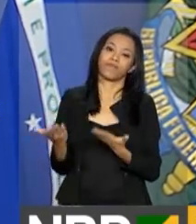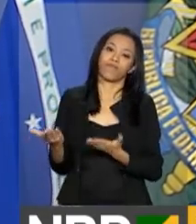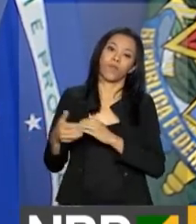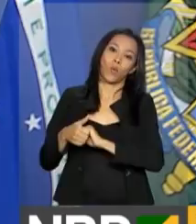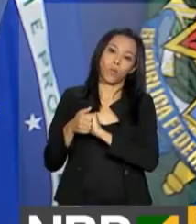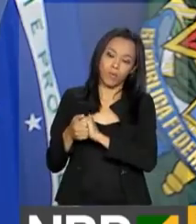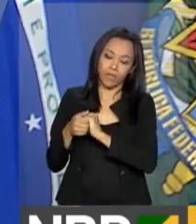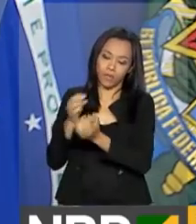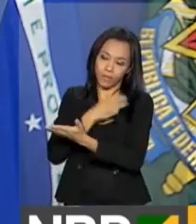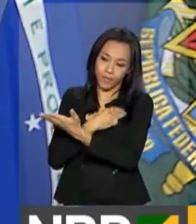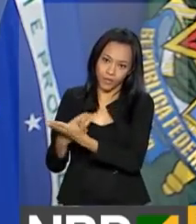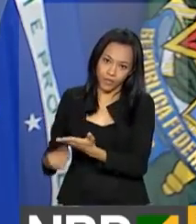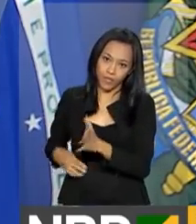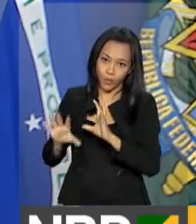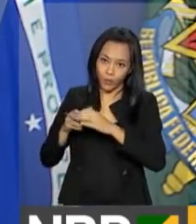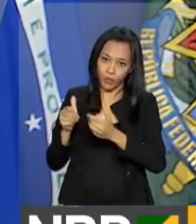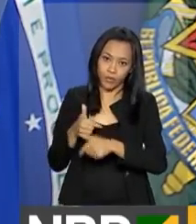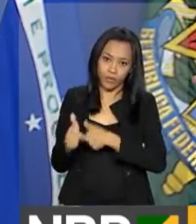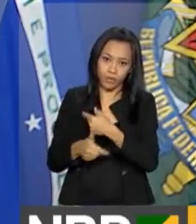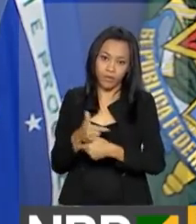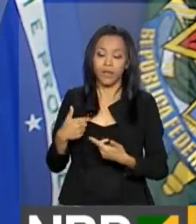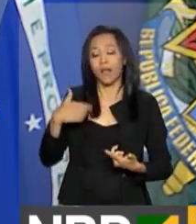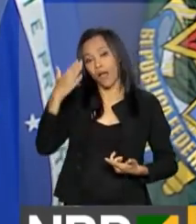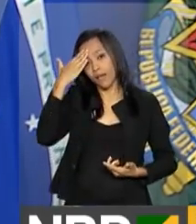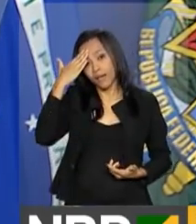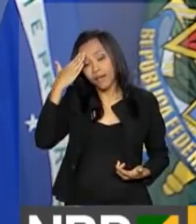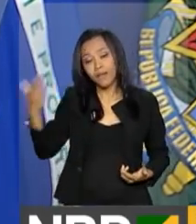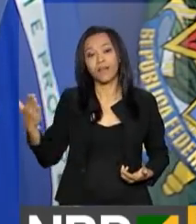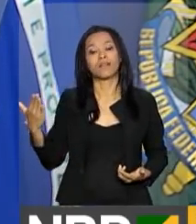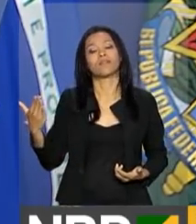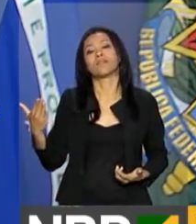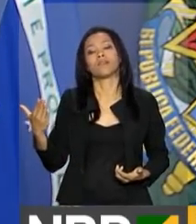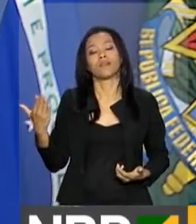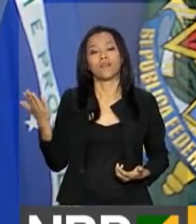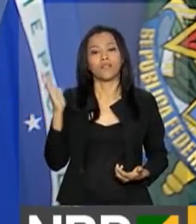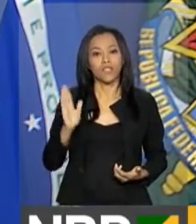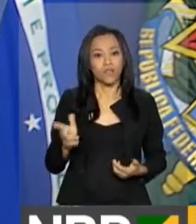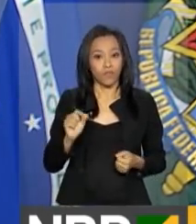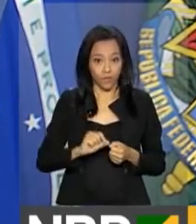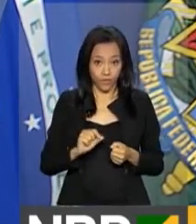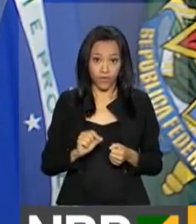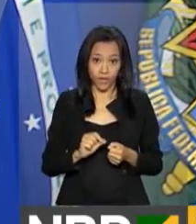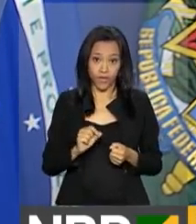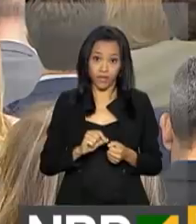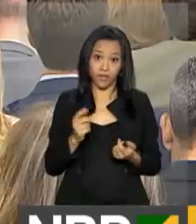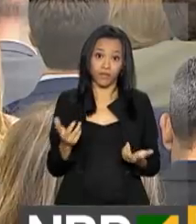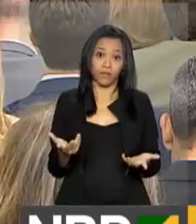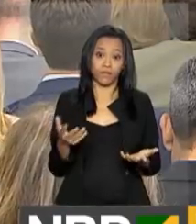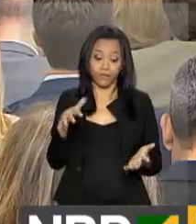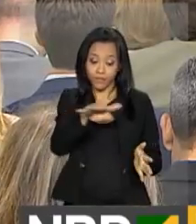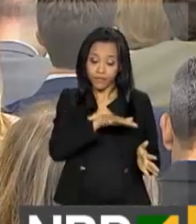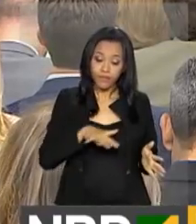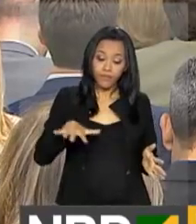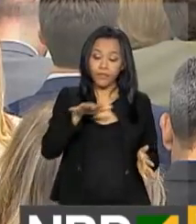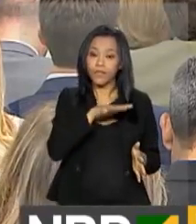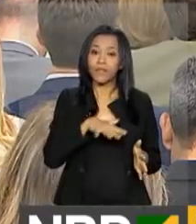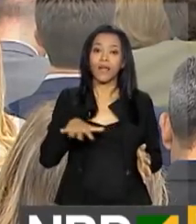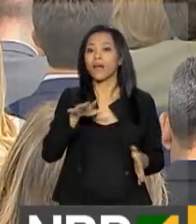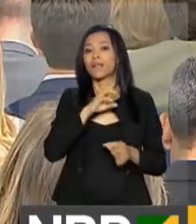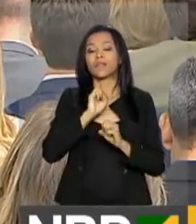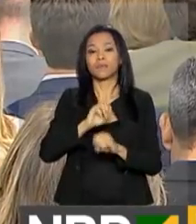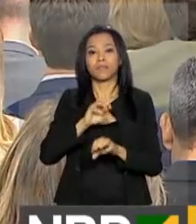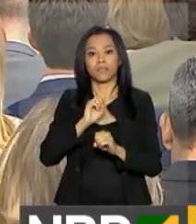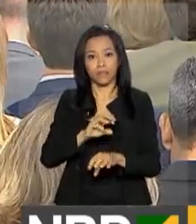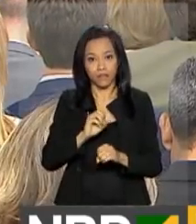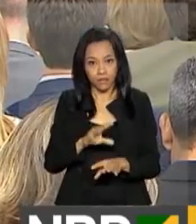mendonça a sua equipe agradecer o trabalho que se fez pelo governo brasileiro no setor educacional